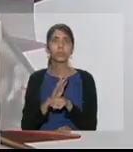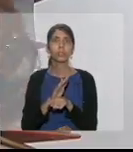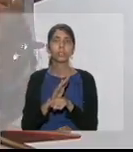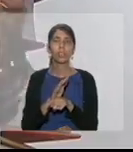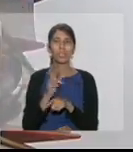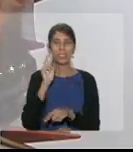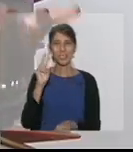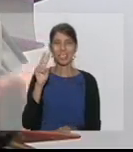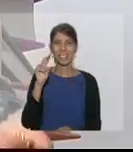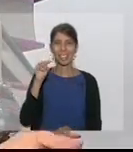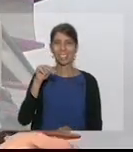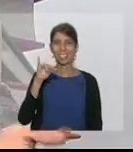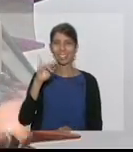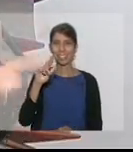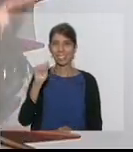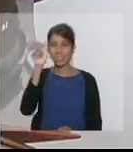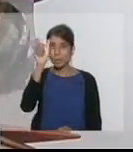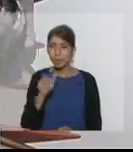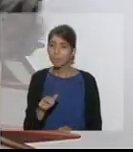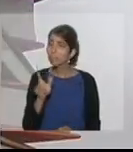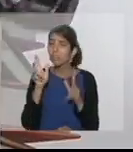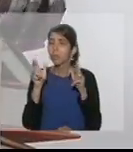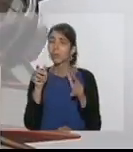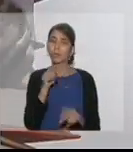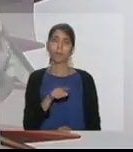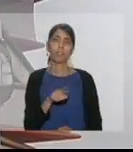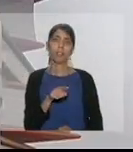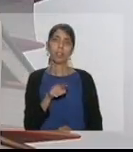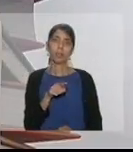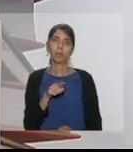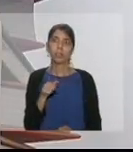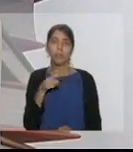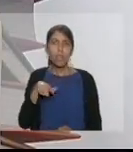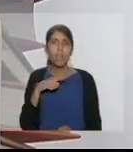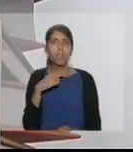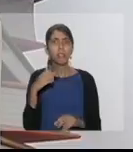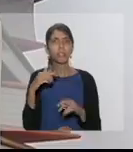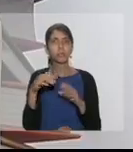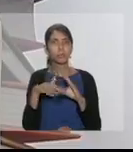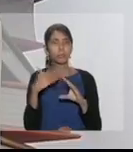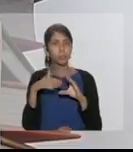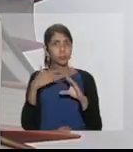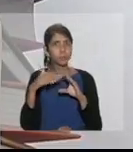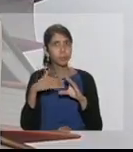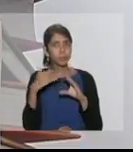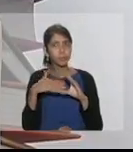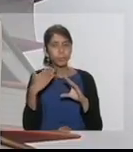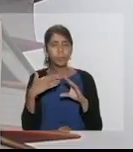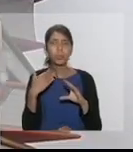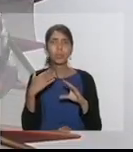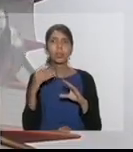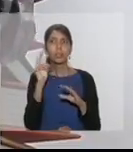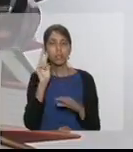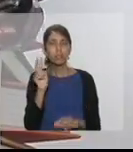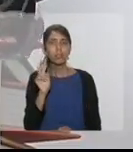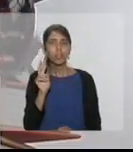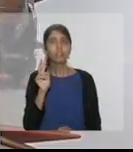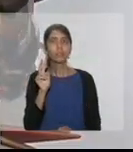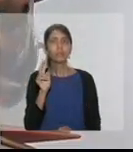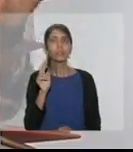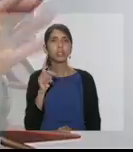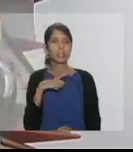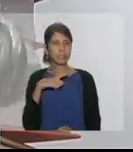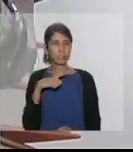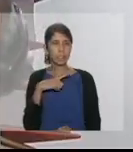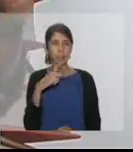você vê a Nina é você. Então em off eles mandam essas mensagens inbox para mim e ali eu tiro um